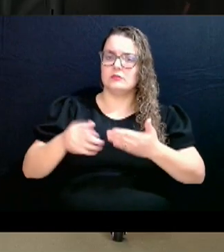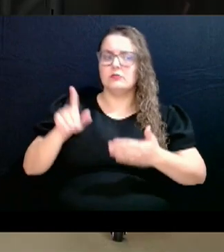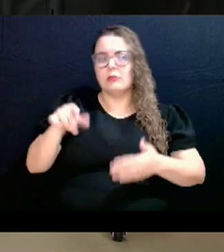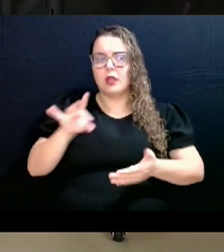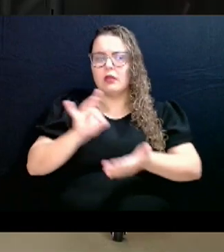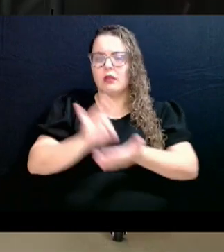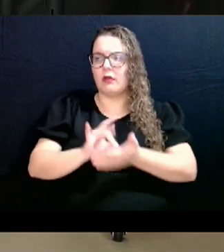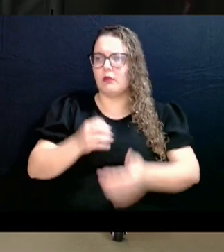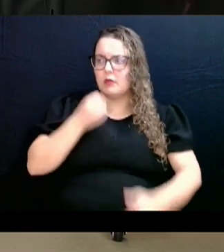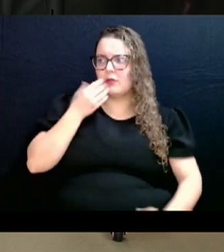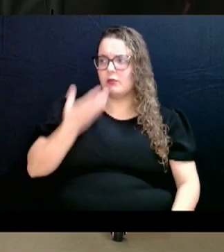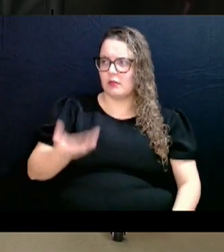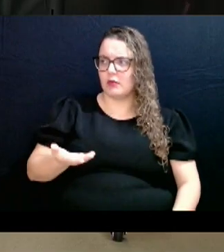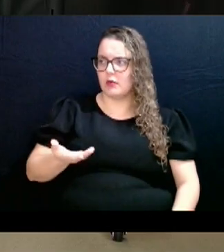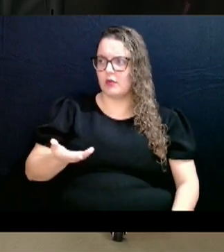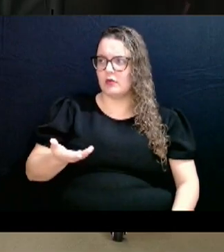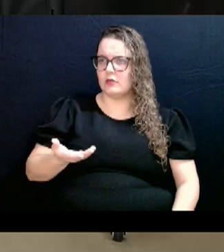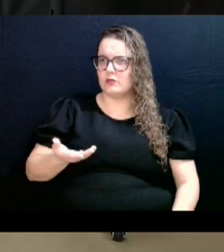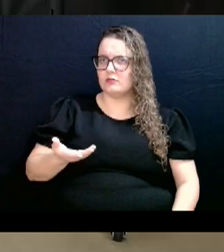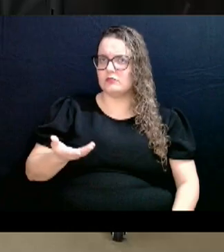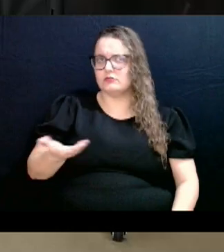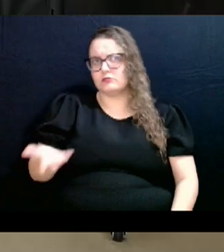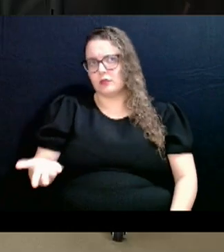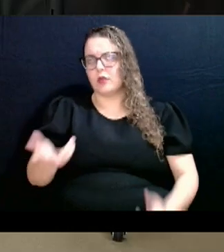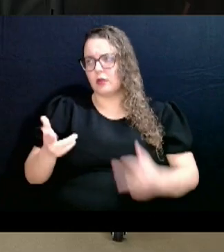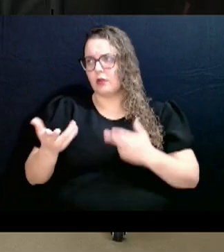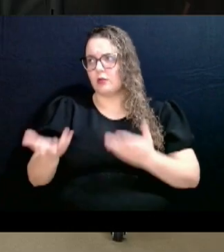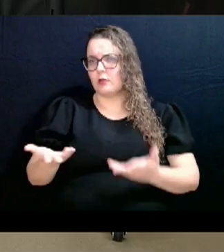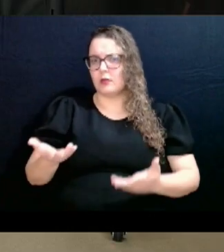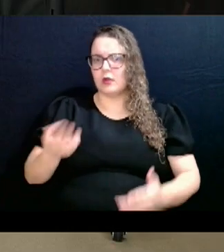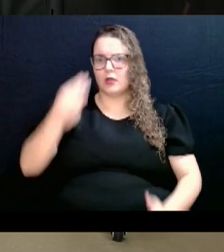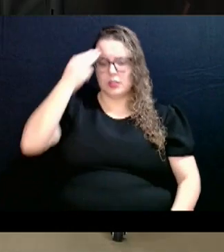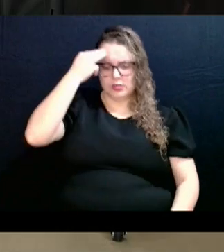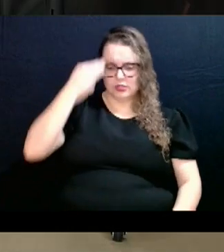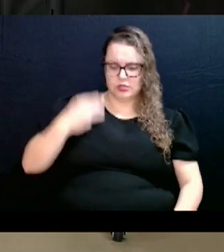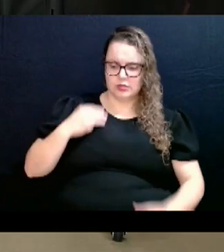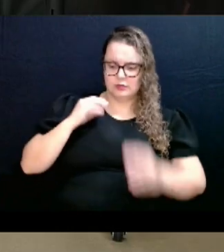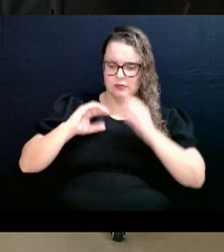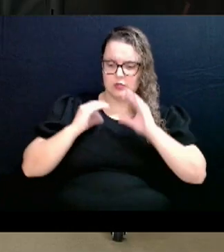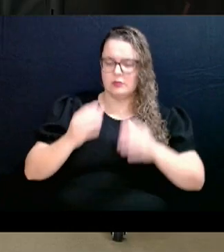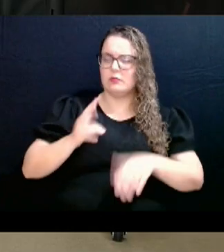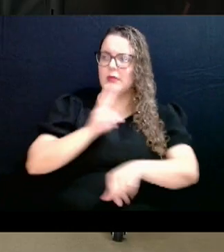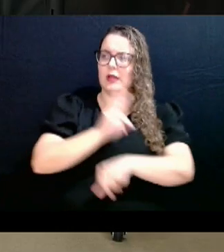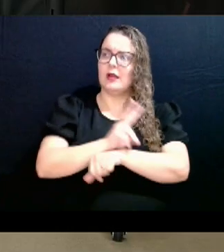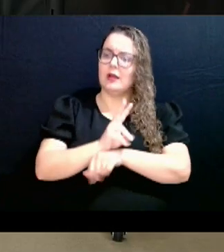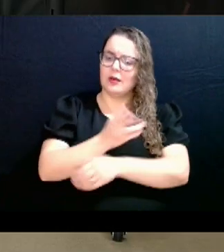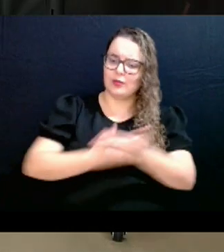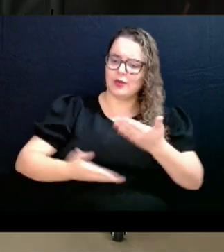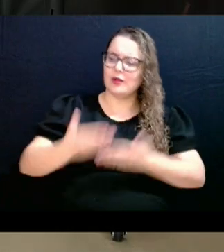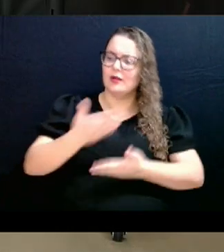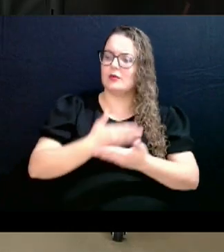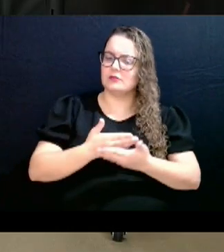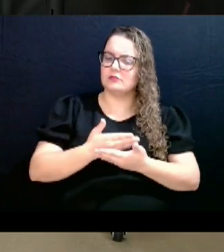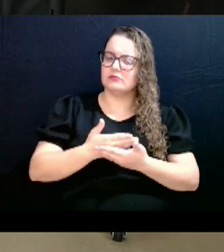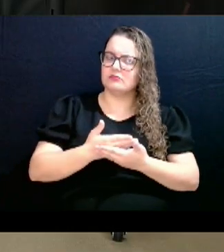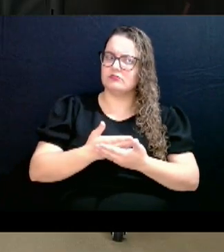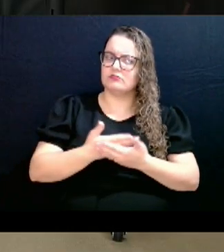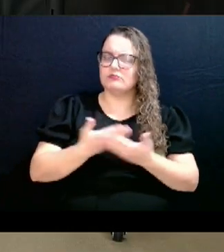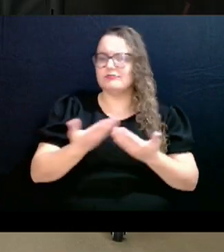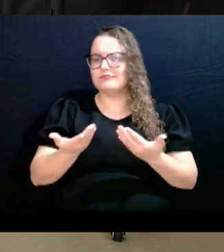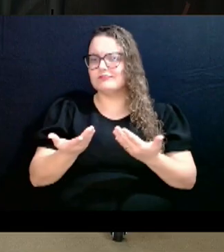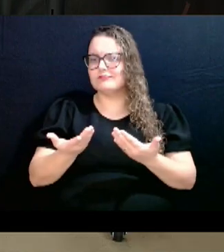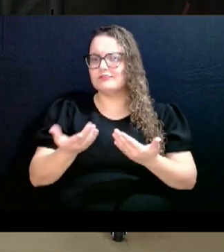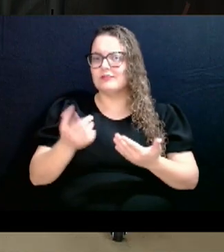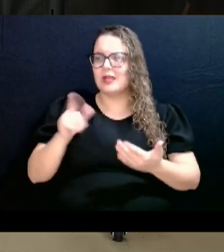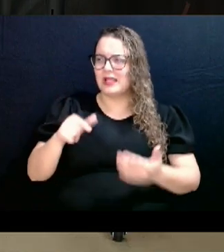funciona? Igual nesse caso de Marília Mendonça, né? Vamos lá, a guarda compartilhada, mas é isso que eles têm